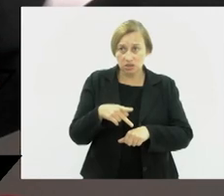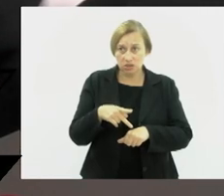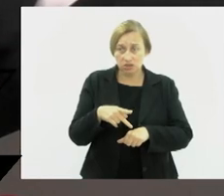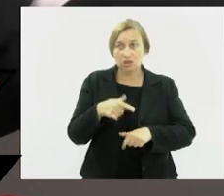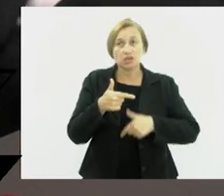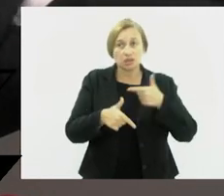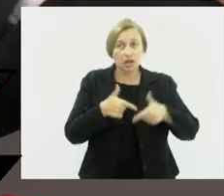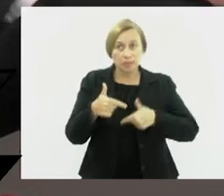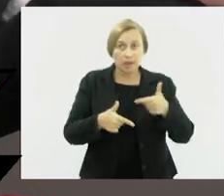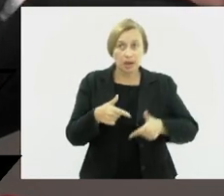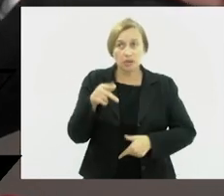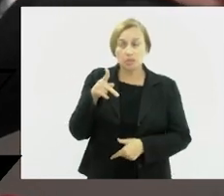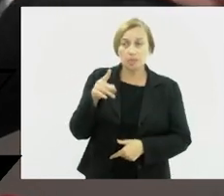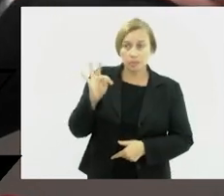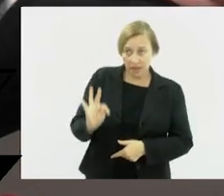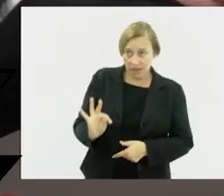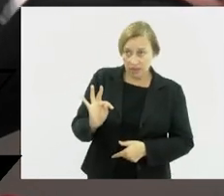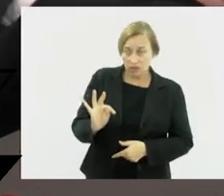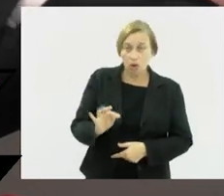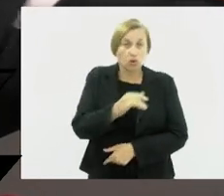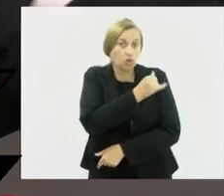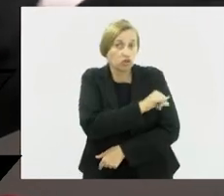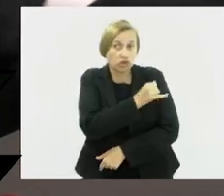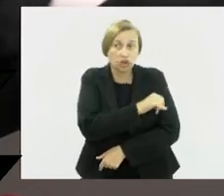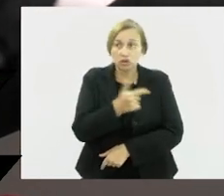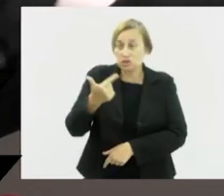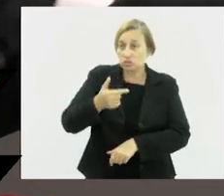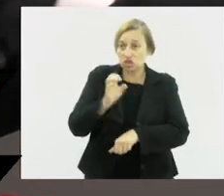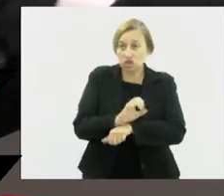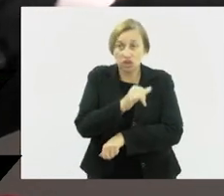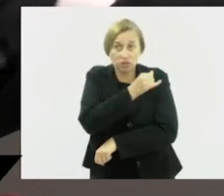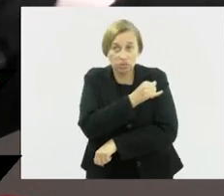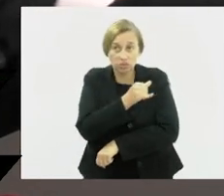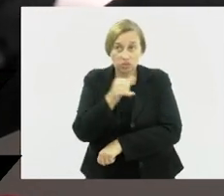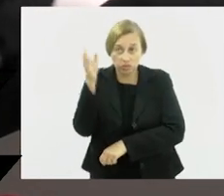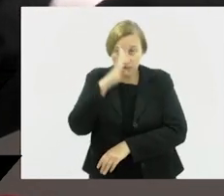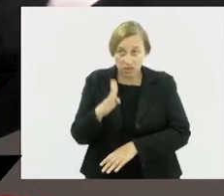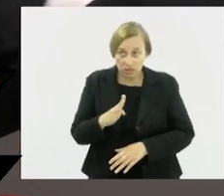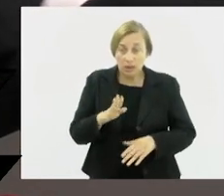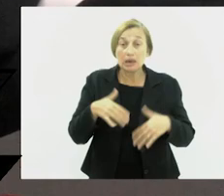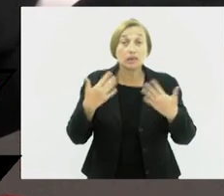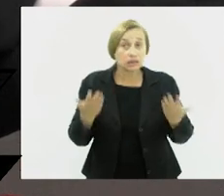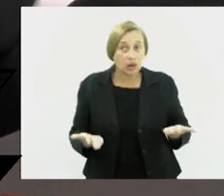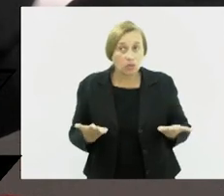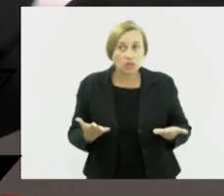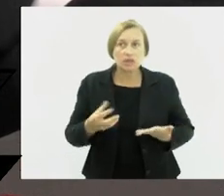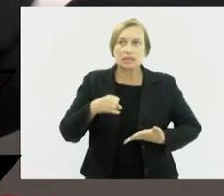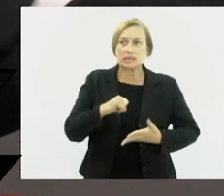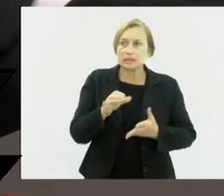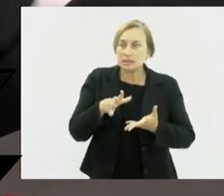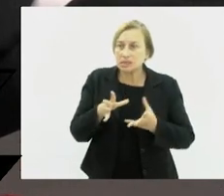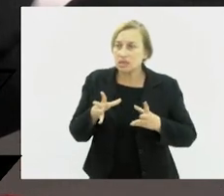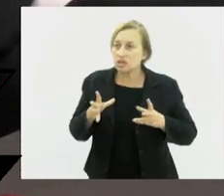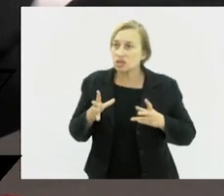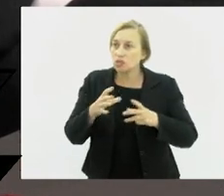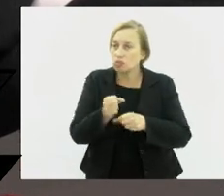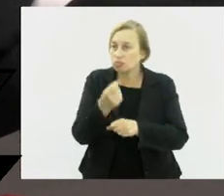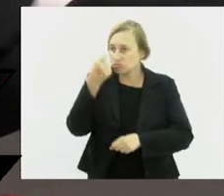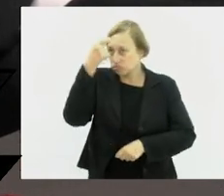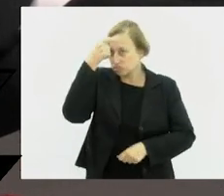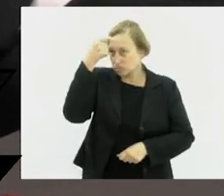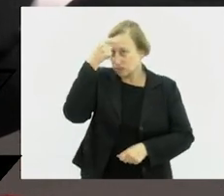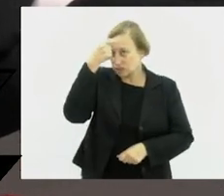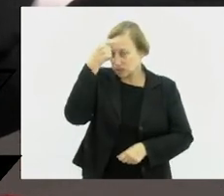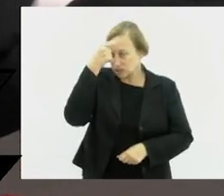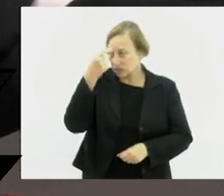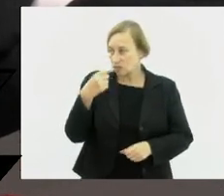O Rio de Janeiro está entre o primeiro e segundo estado do Brasil, né? Cidade do Brasil. Então, se a gente inclui a conscientização com